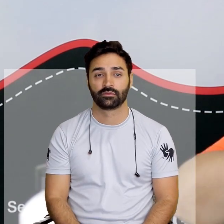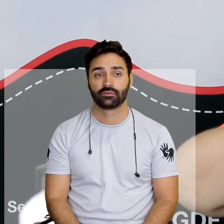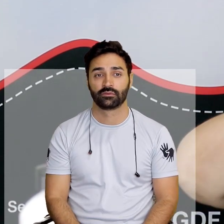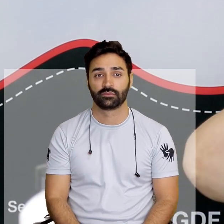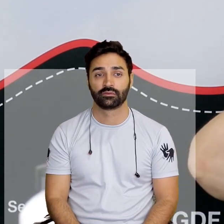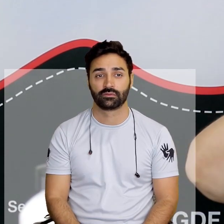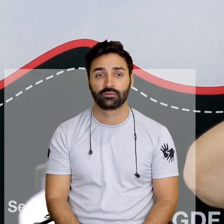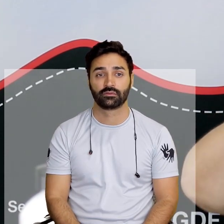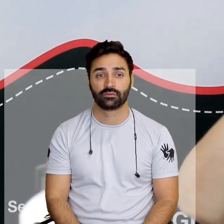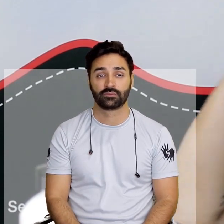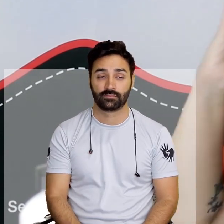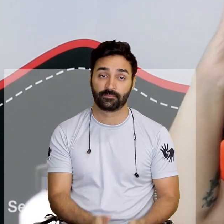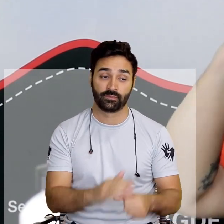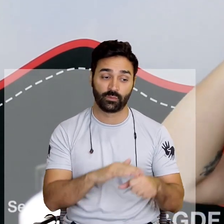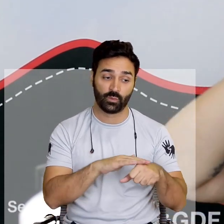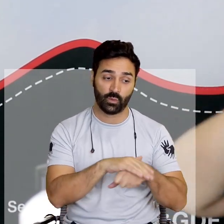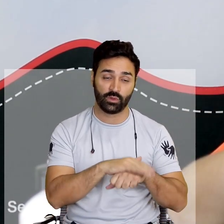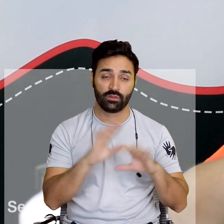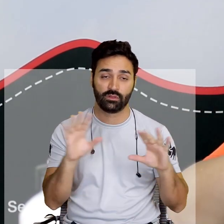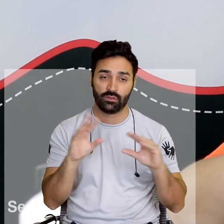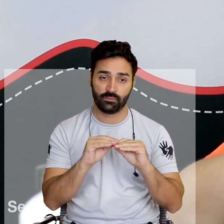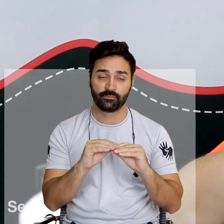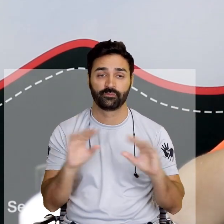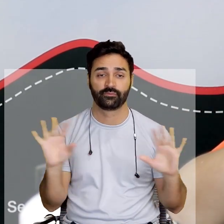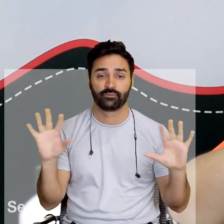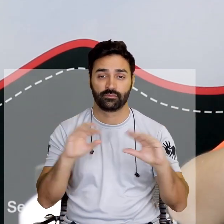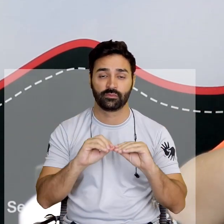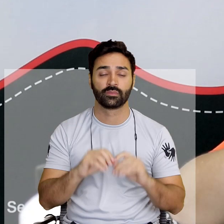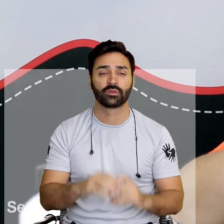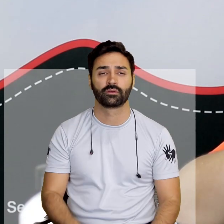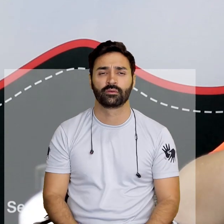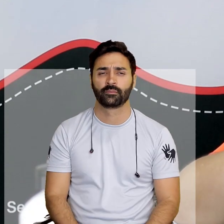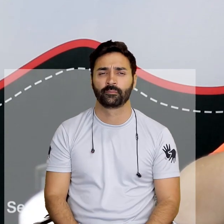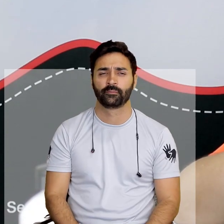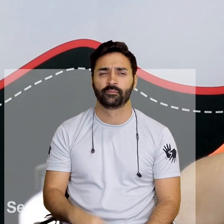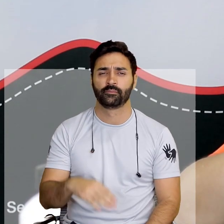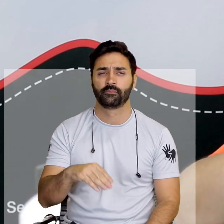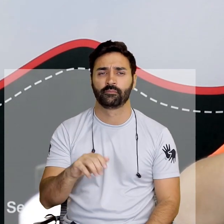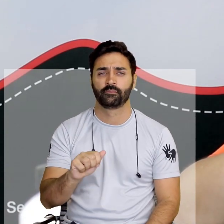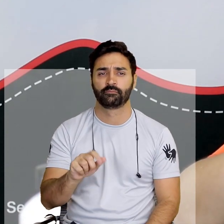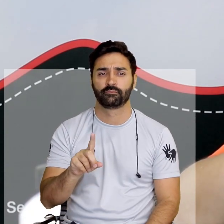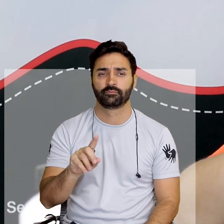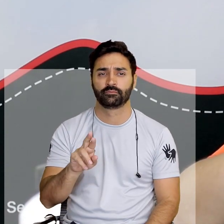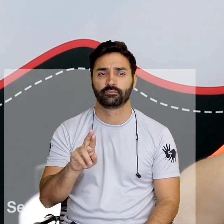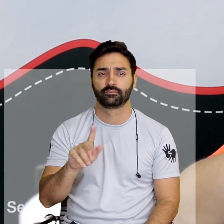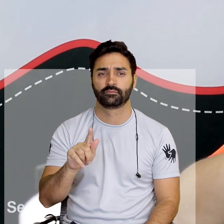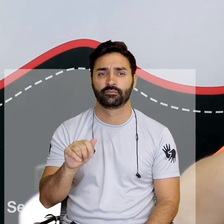Temos dois, né? Esse e esse. E madrugada?